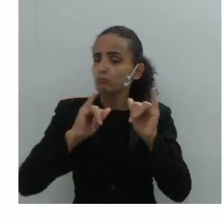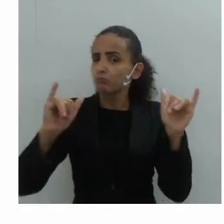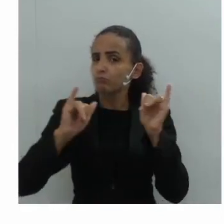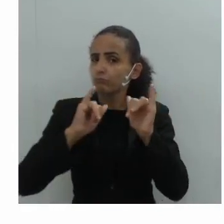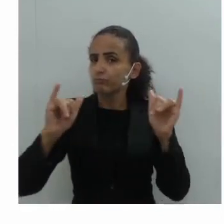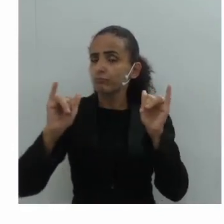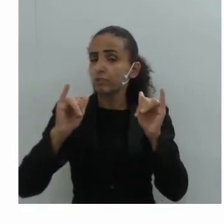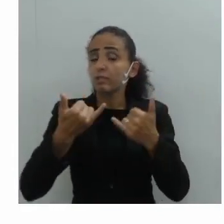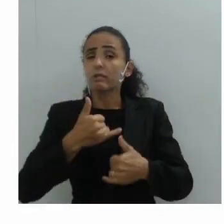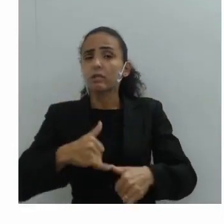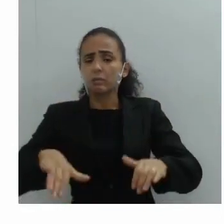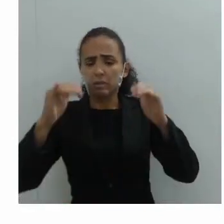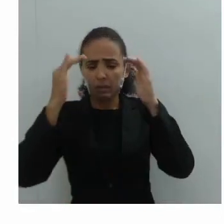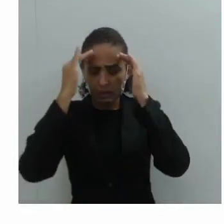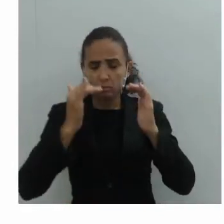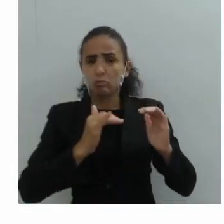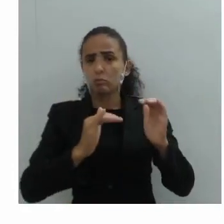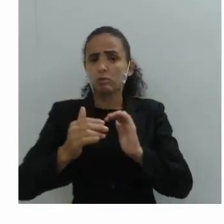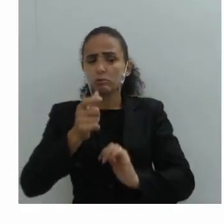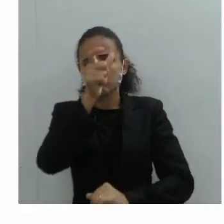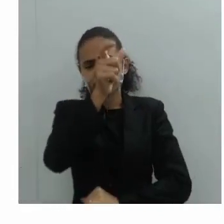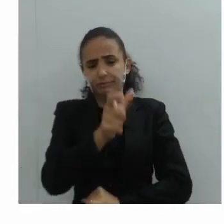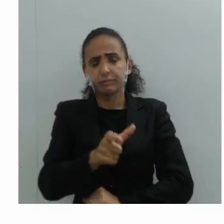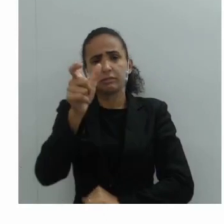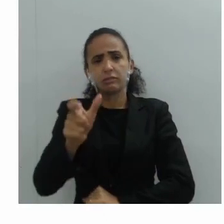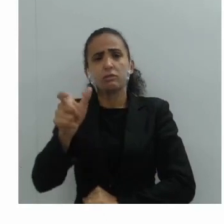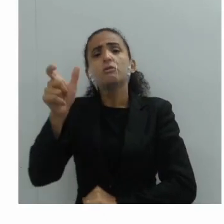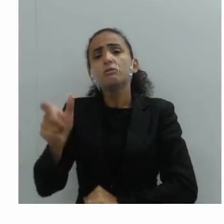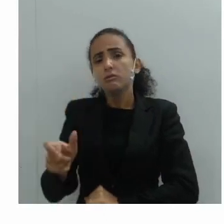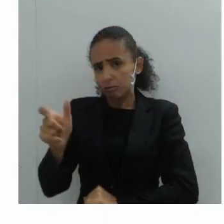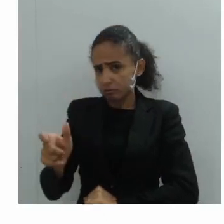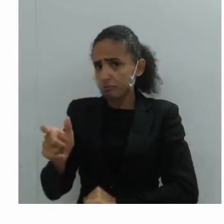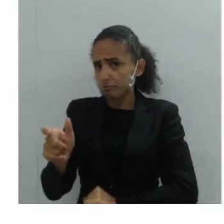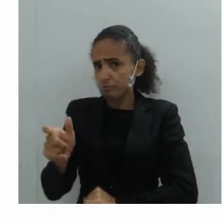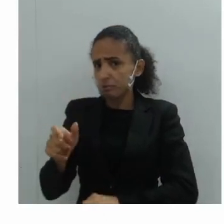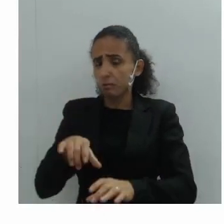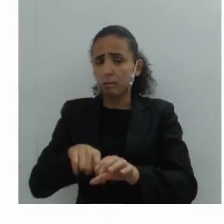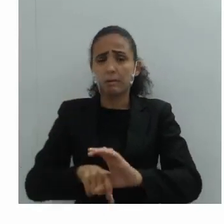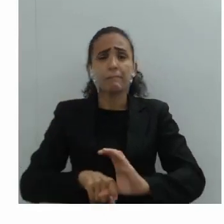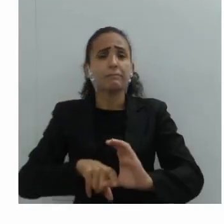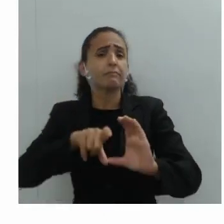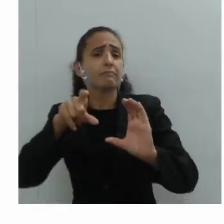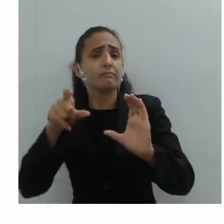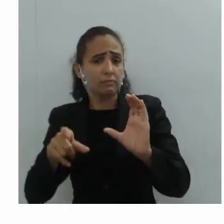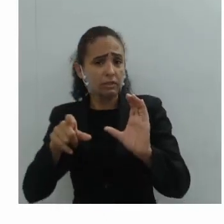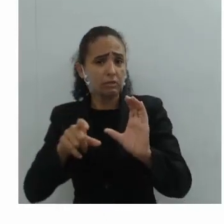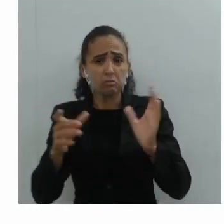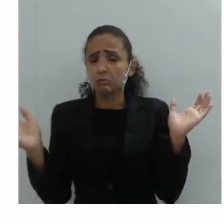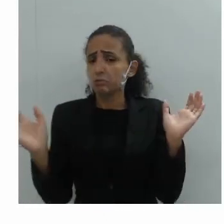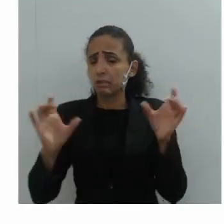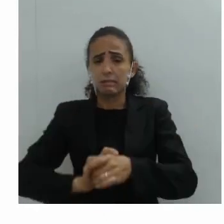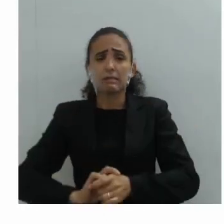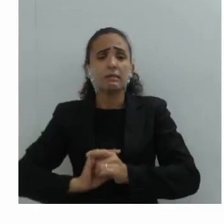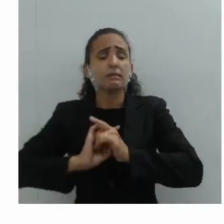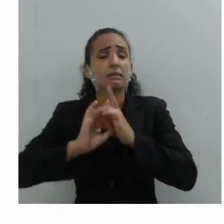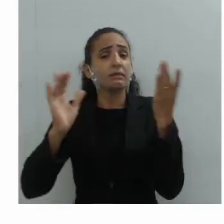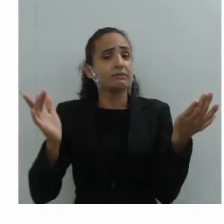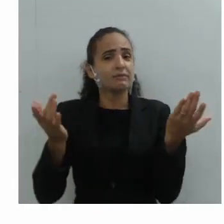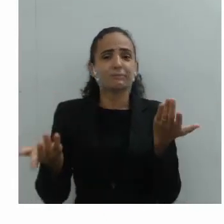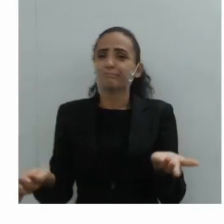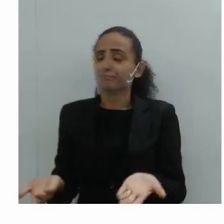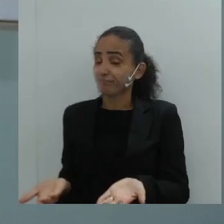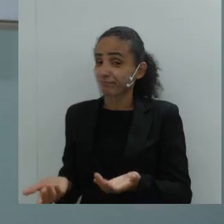sejam recebidas por diversos meios, de forma independente e sem censura. Cortando para